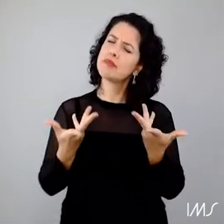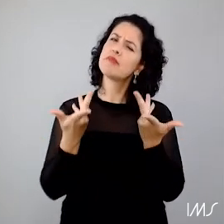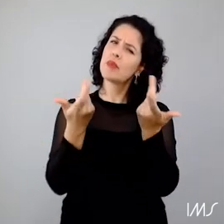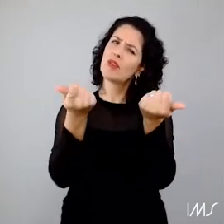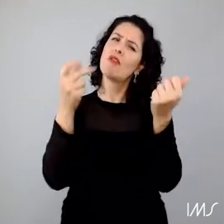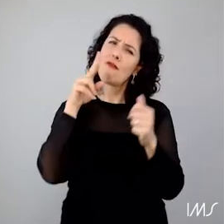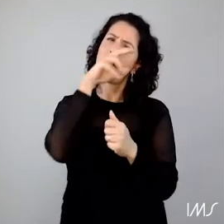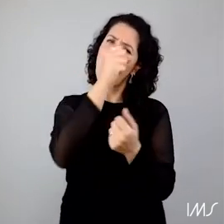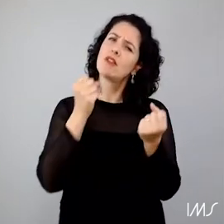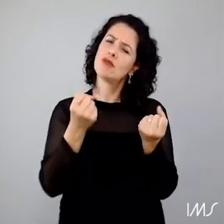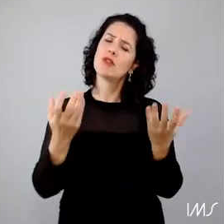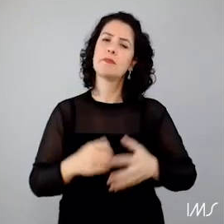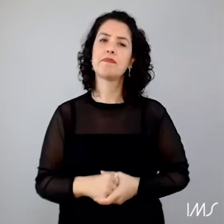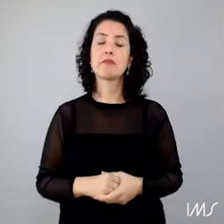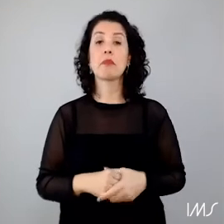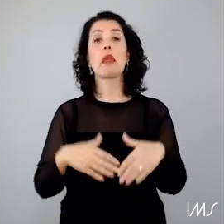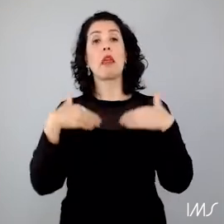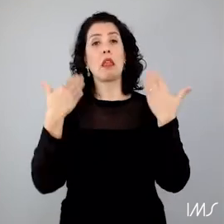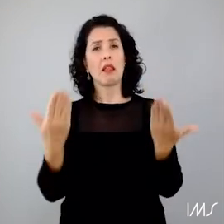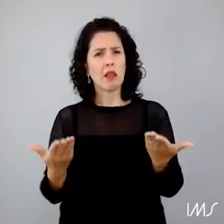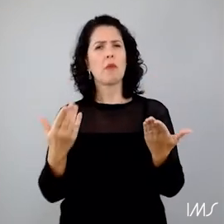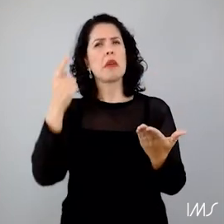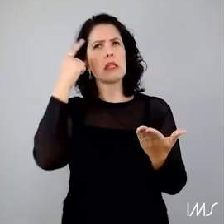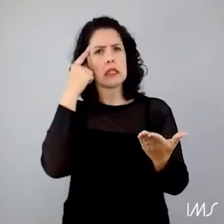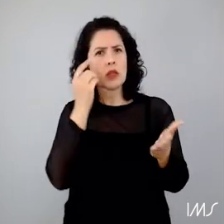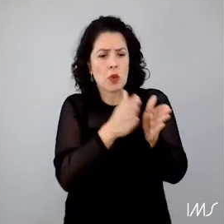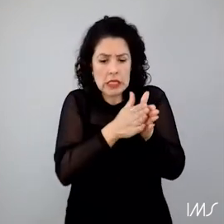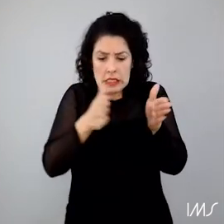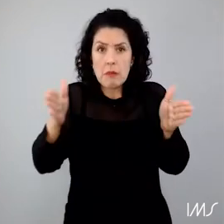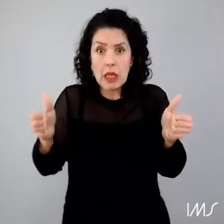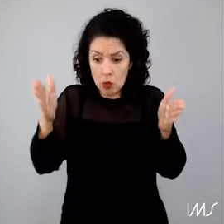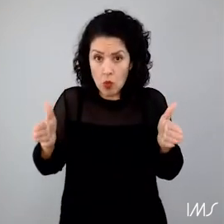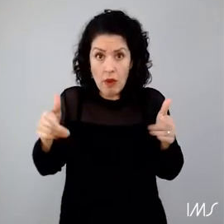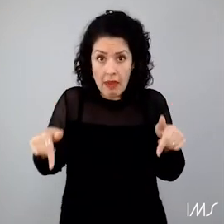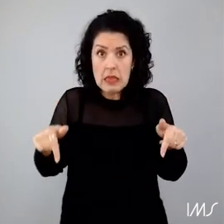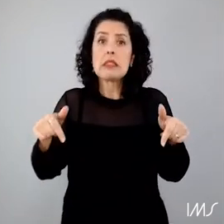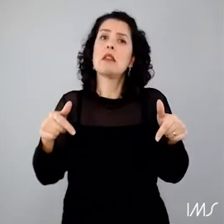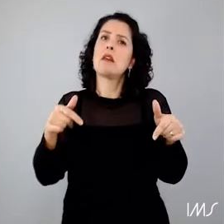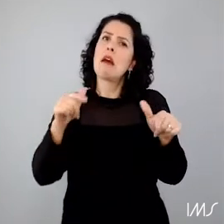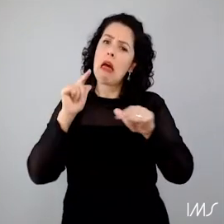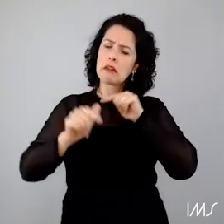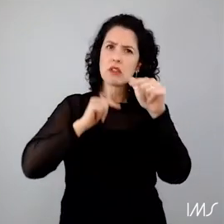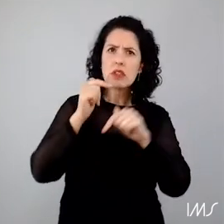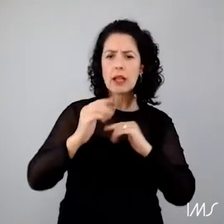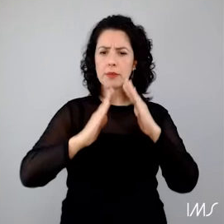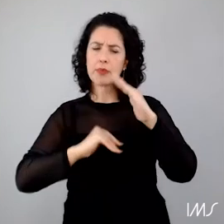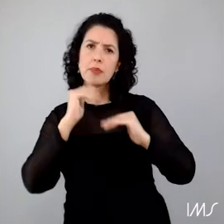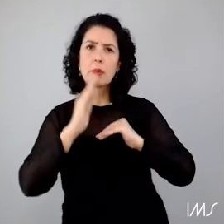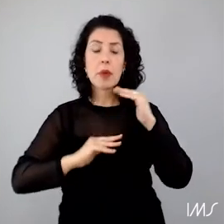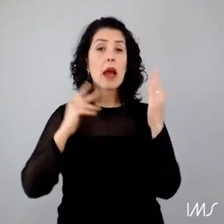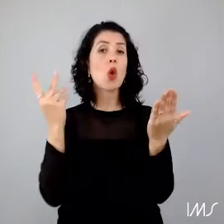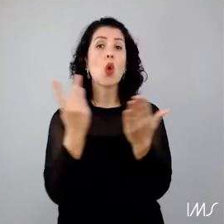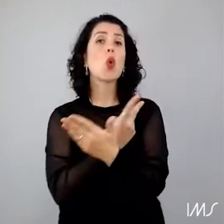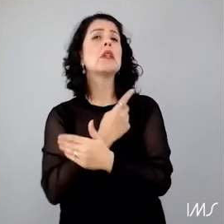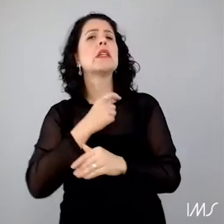O desdobramento dessas atividades, né, dos anos 40 e 50, ele ocorre